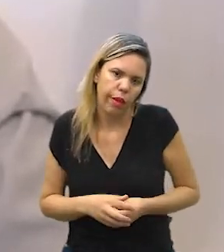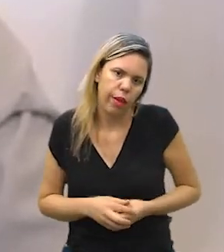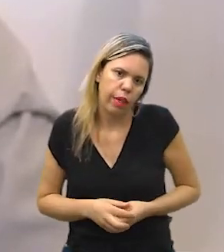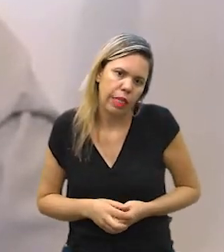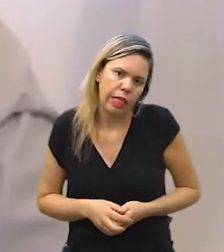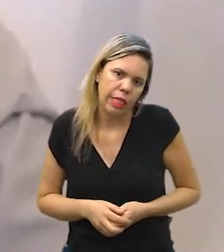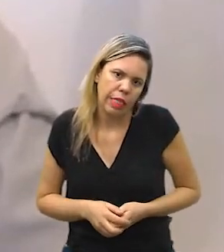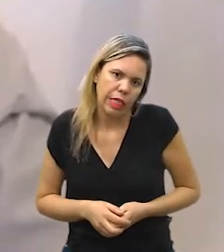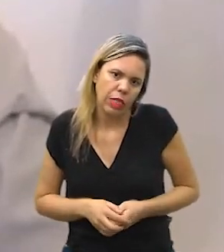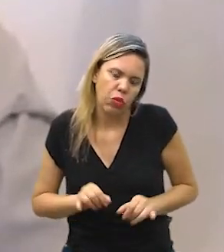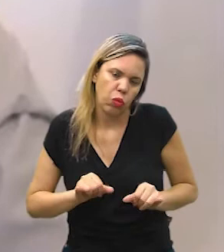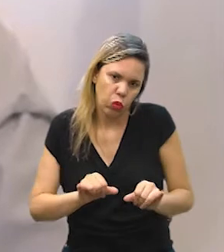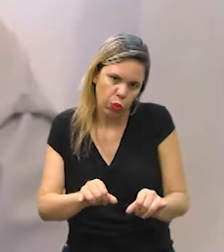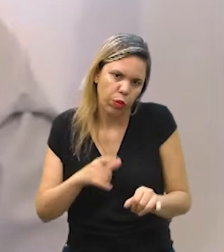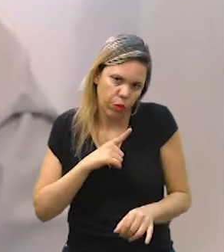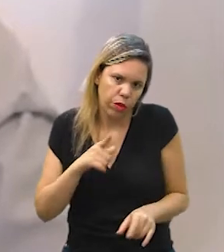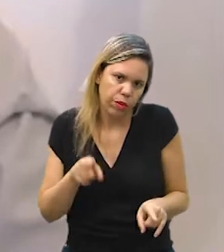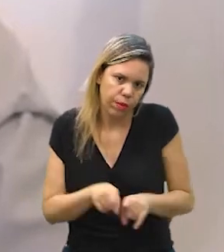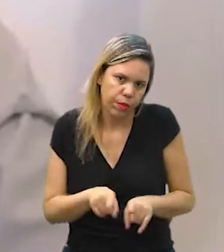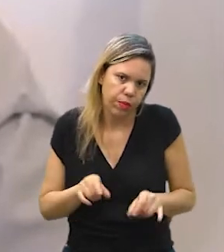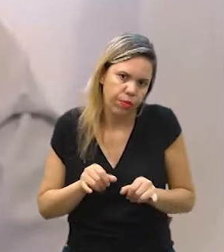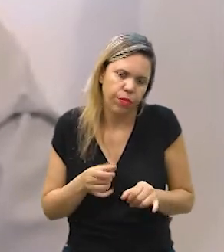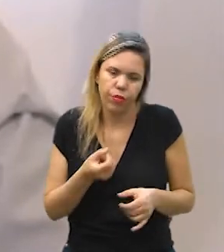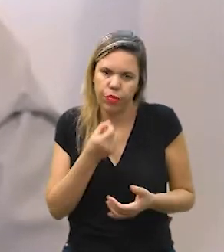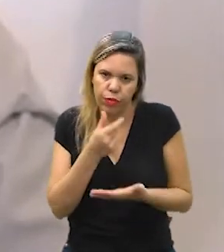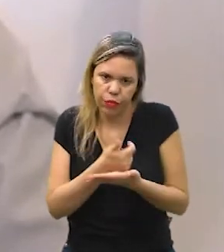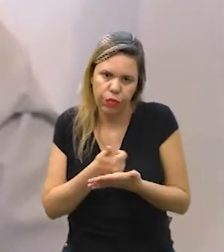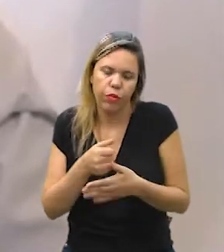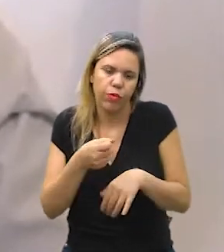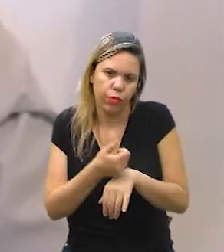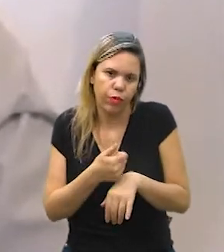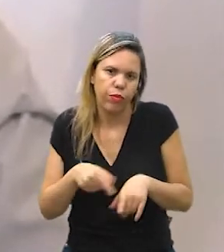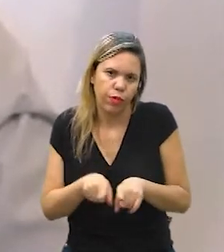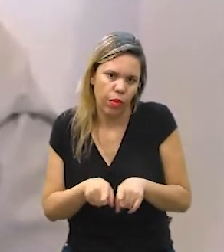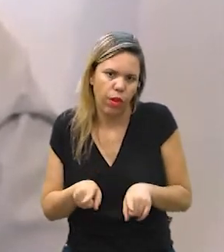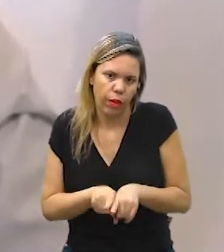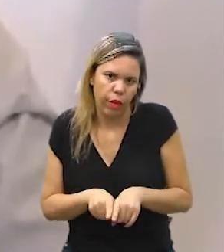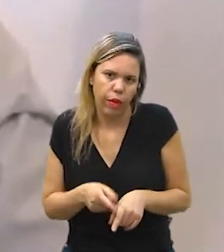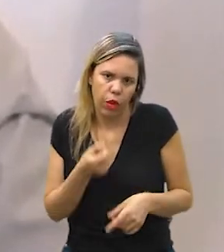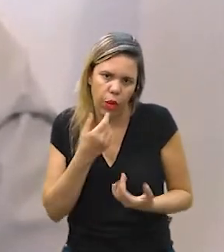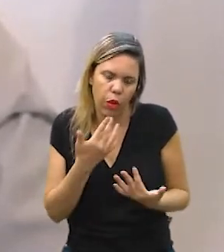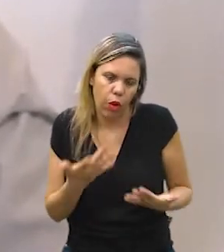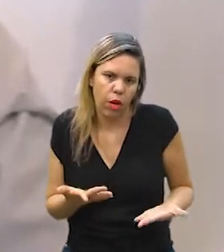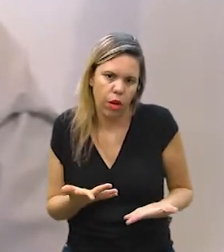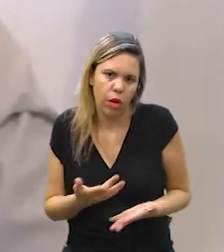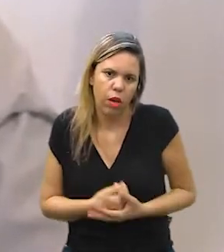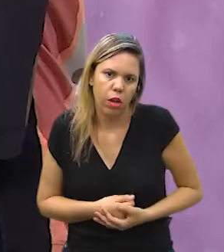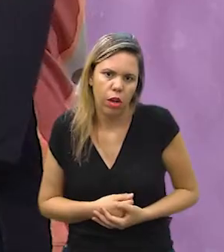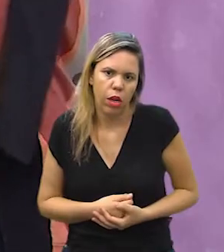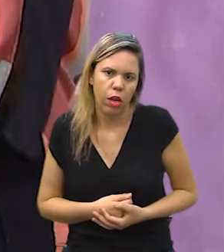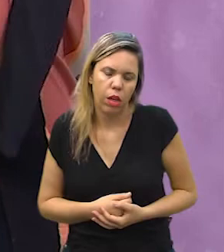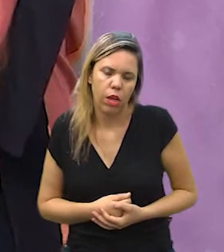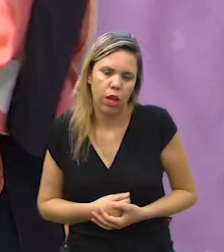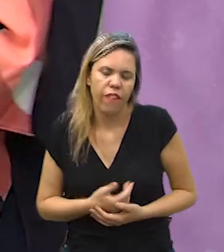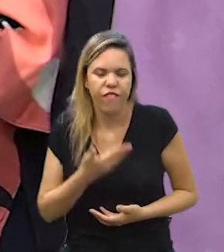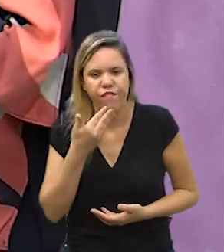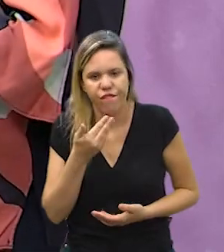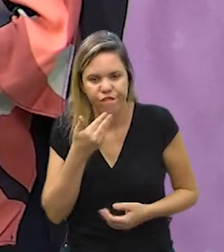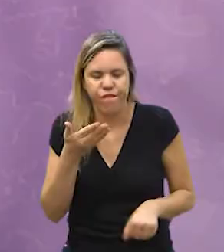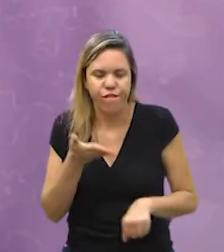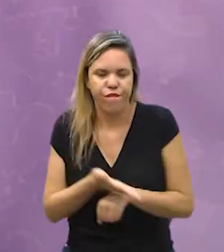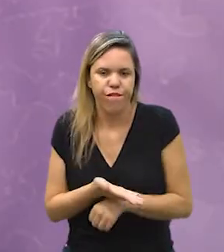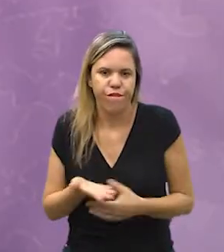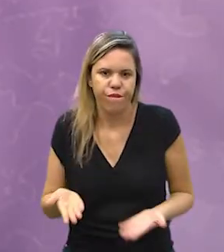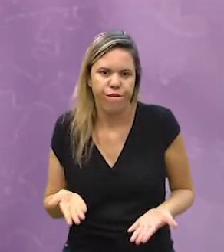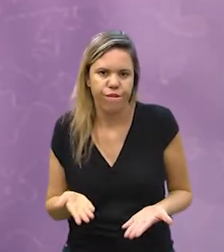nos supermercados e em farmácias fibras pré-bióticas. Também É de fácil acesso,